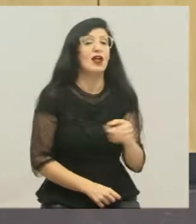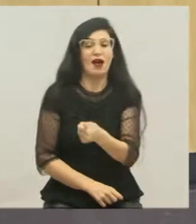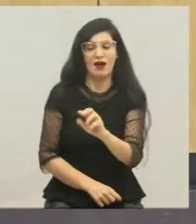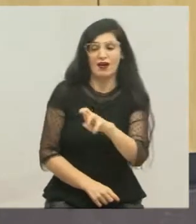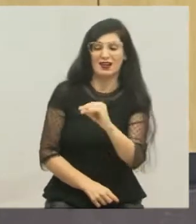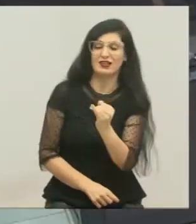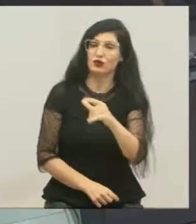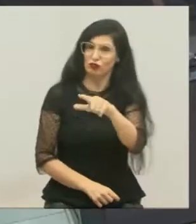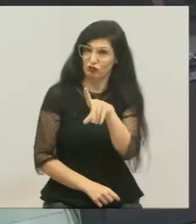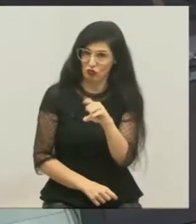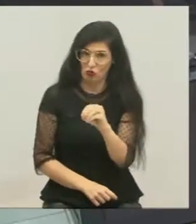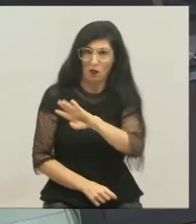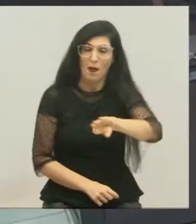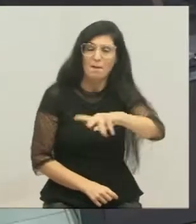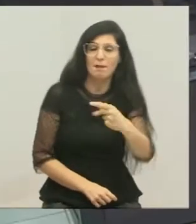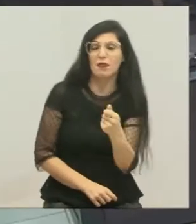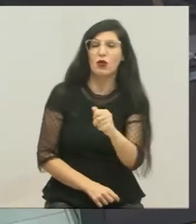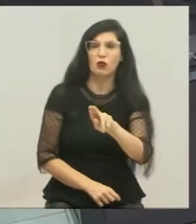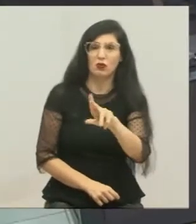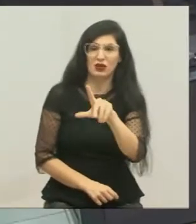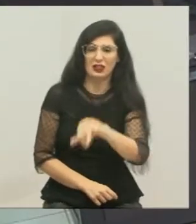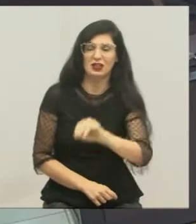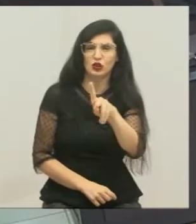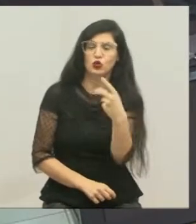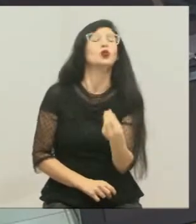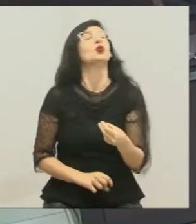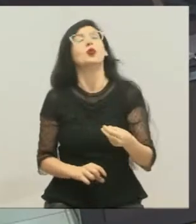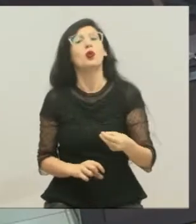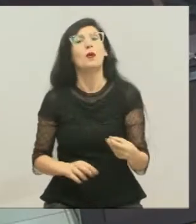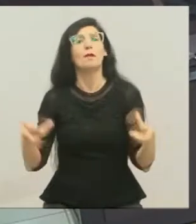Arildo Batista, Paulinho dos Condutores,